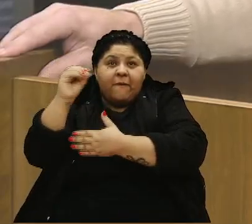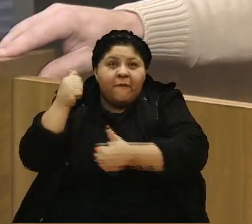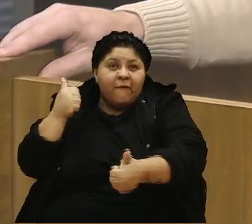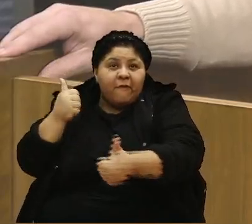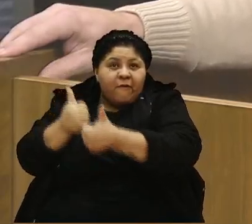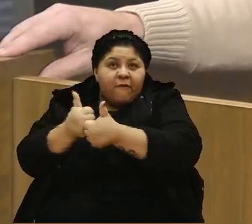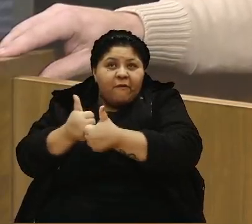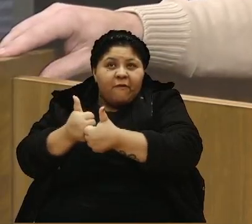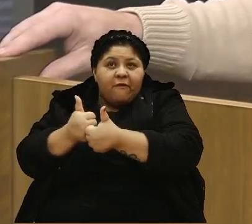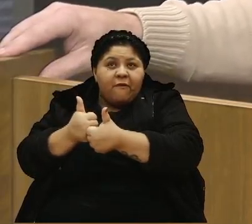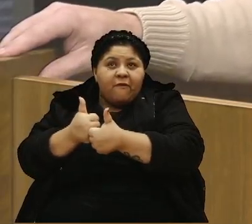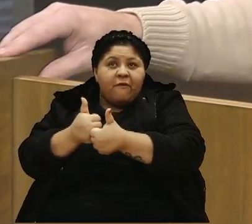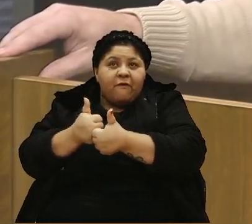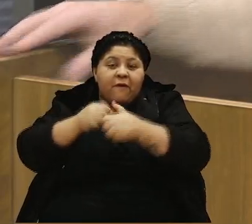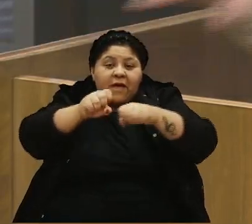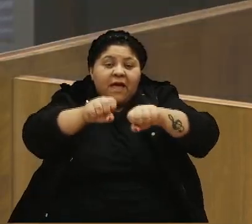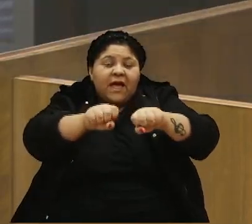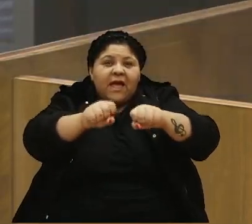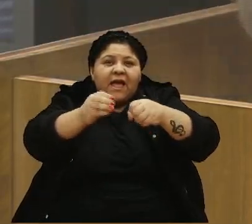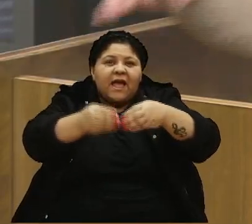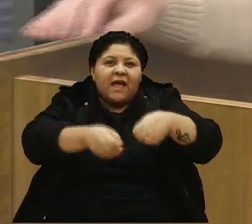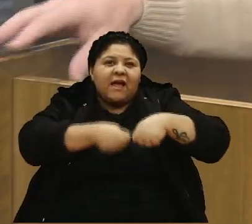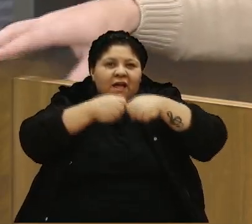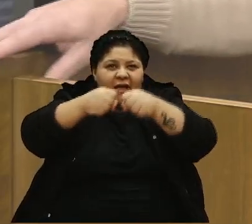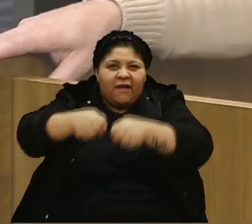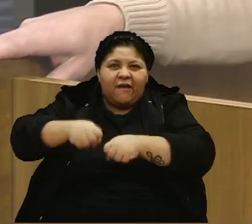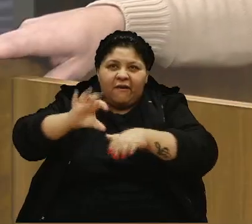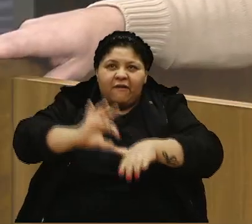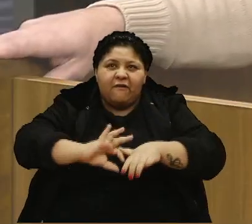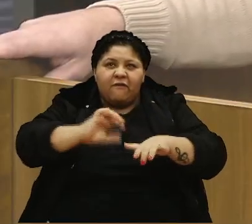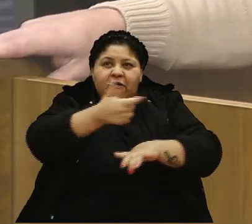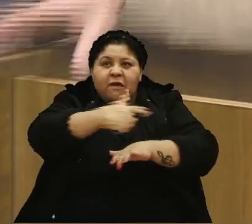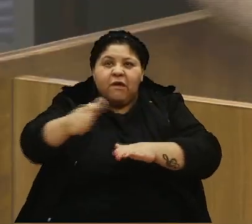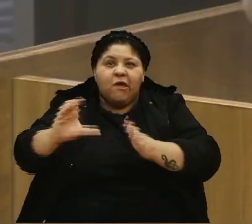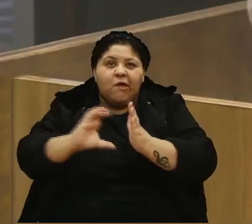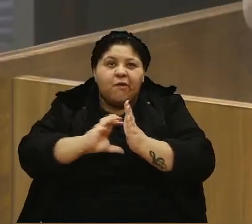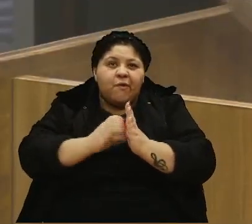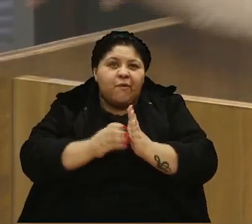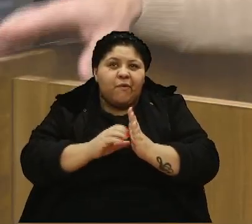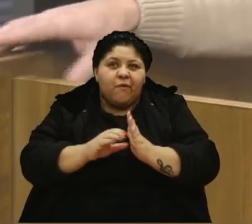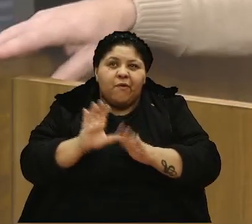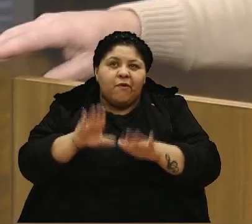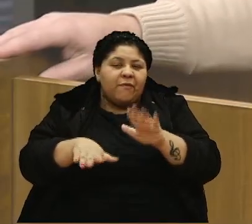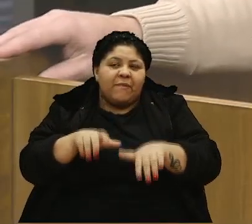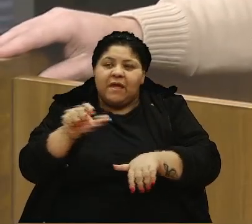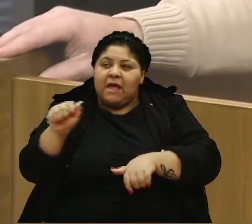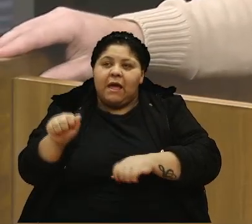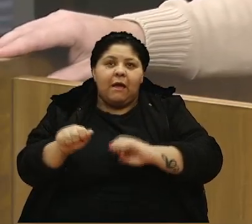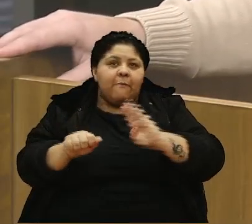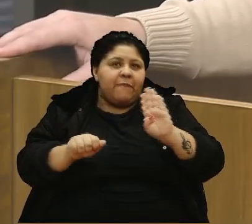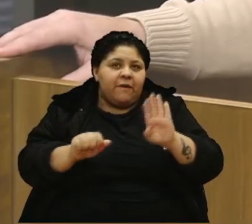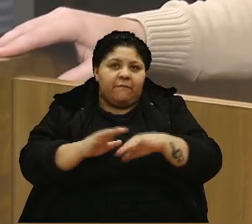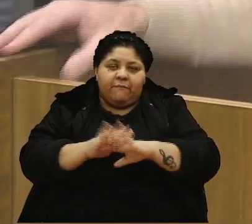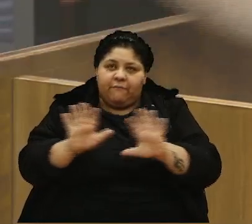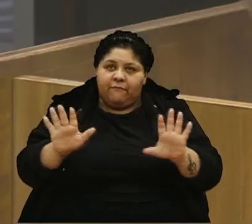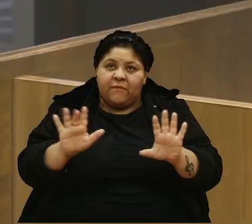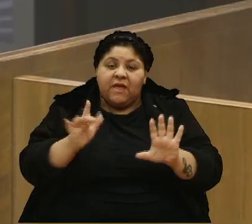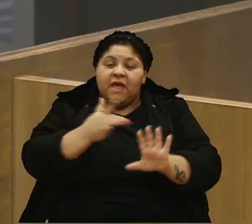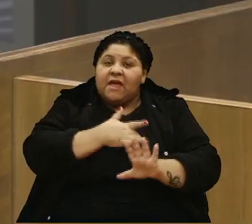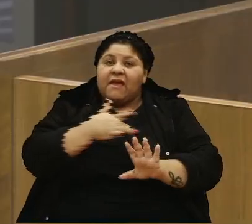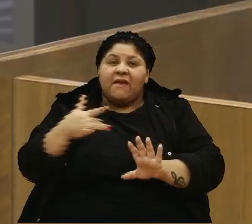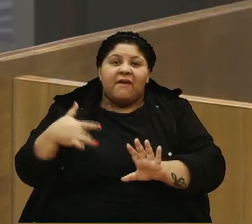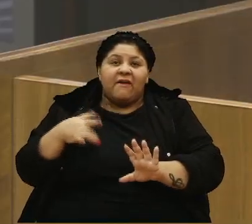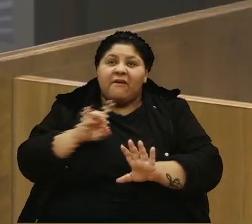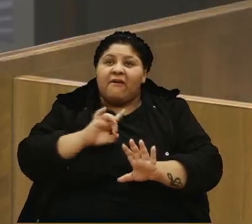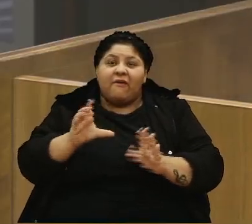pouquinho mais Canoas, que inclusive é governada por outros partidos, independente se é A ou B, que a saúde não é